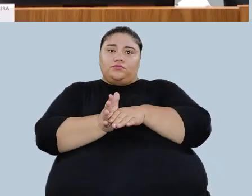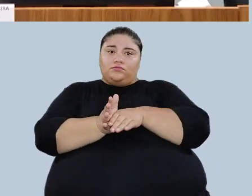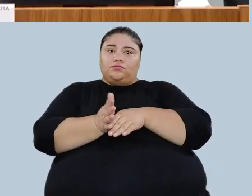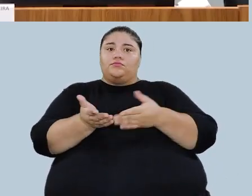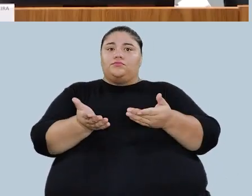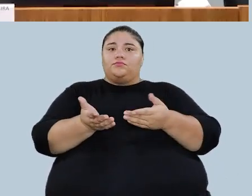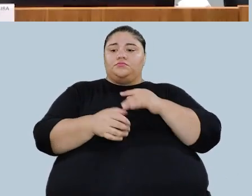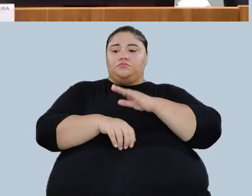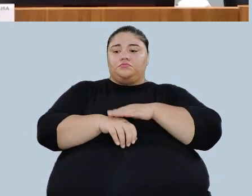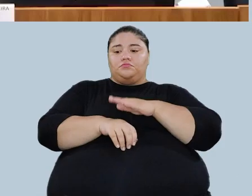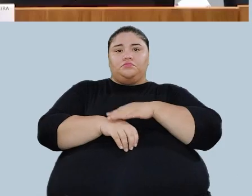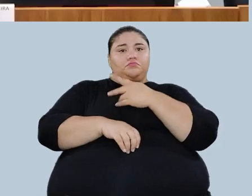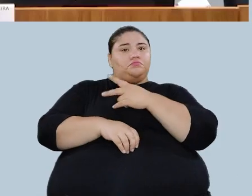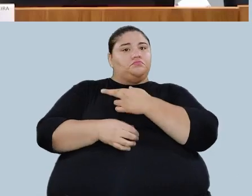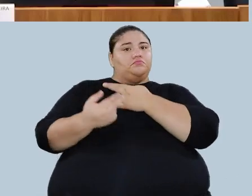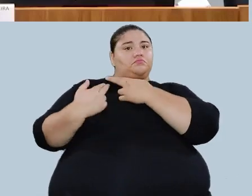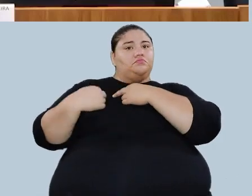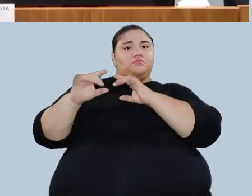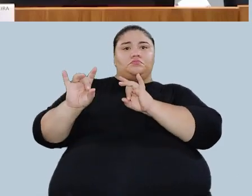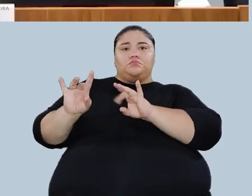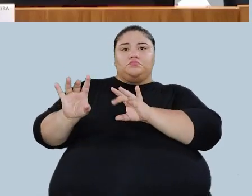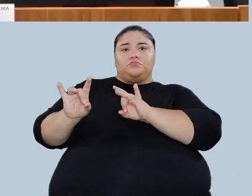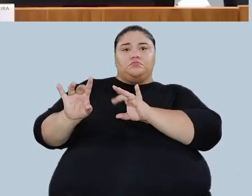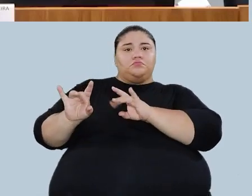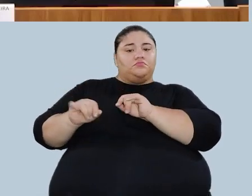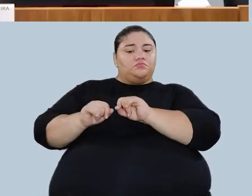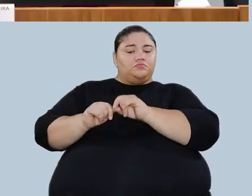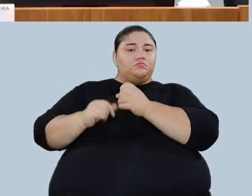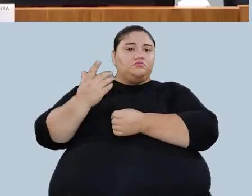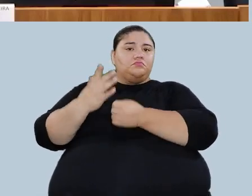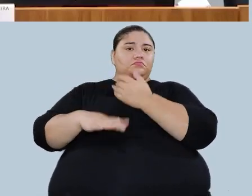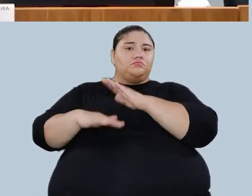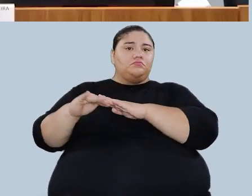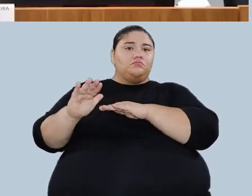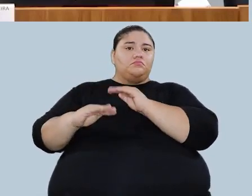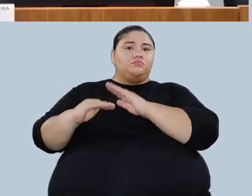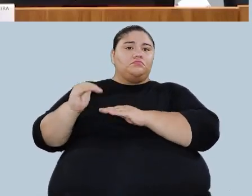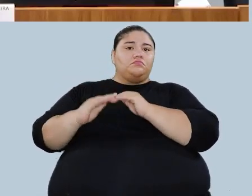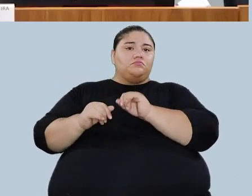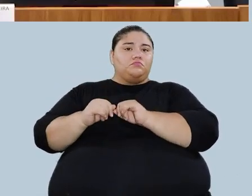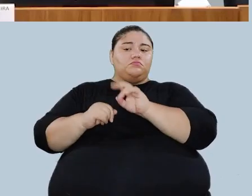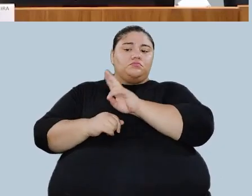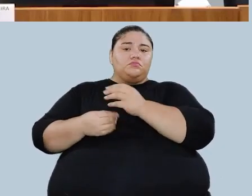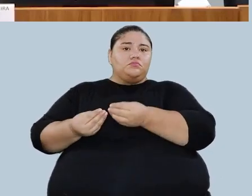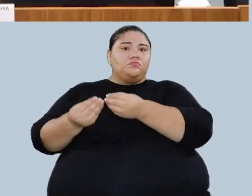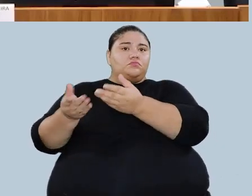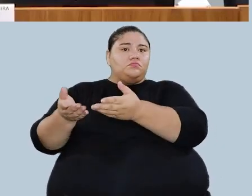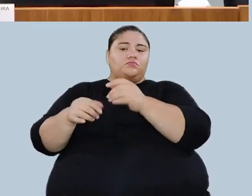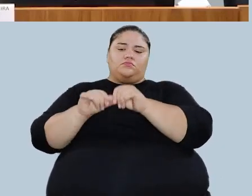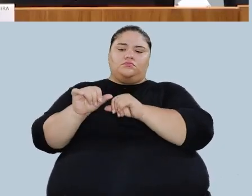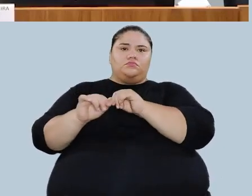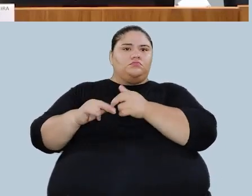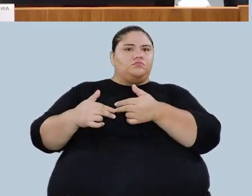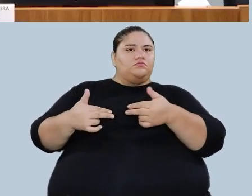a impressora, né, faça o próprio produto ali para o usuário. Então, essas coisas mudaram